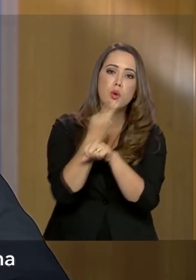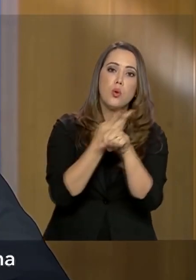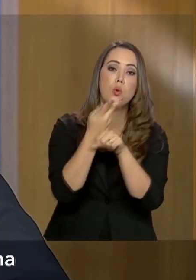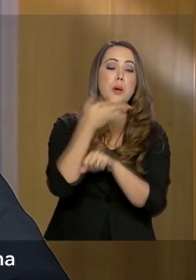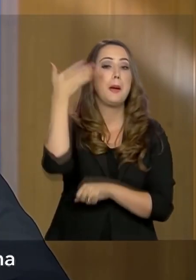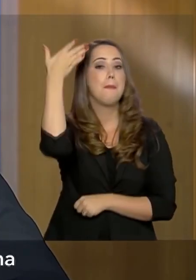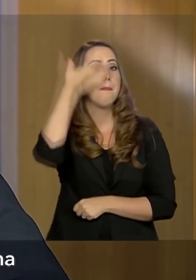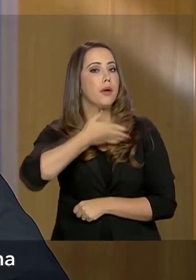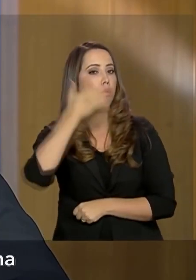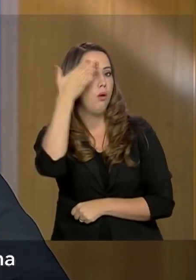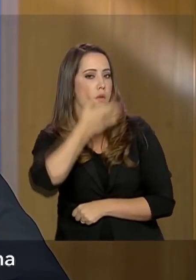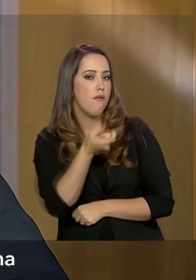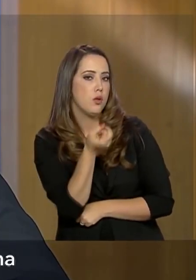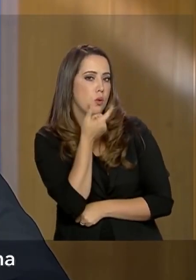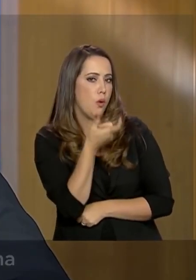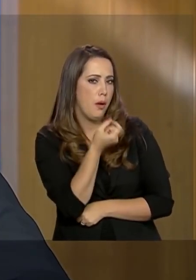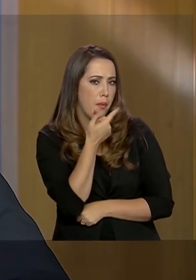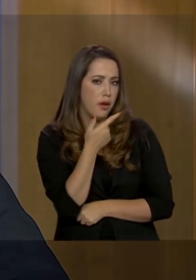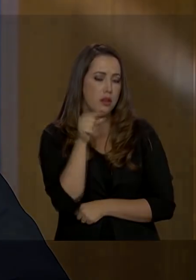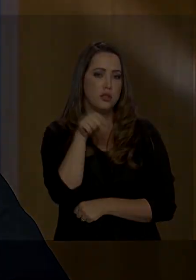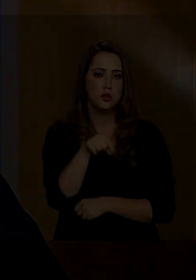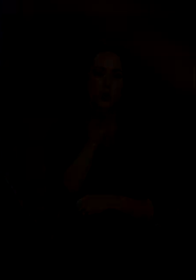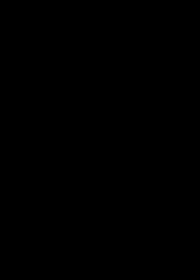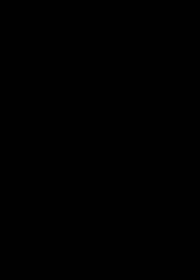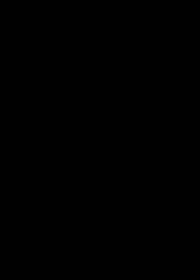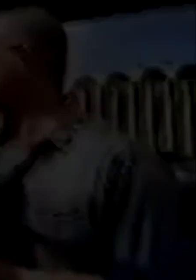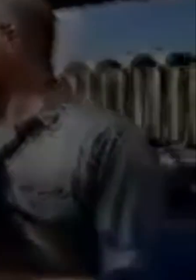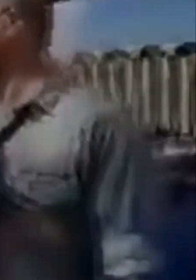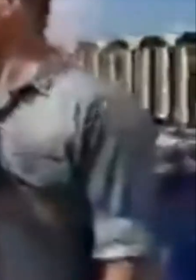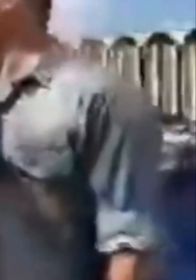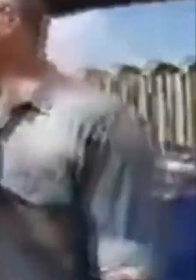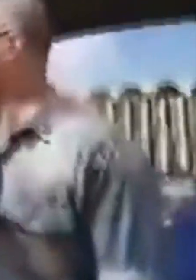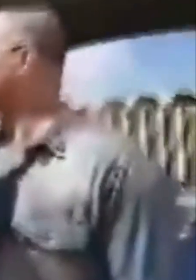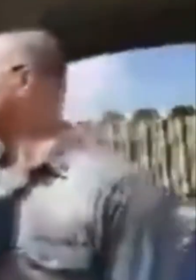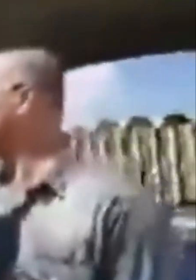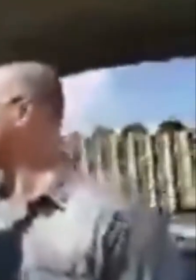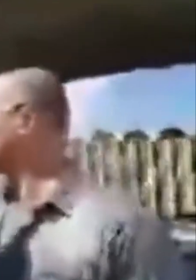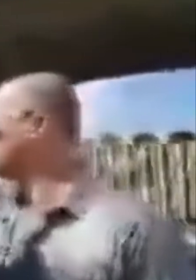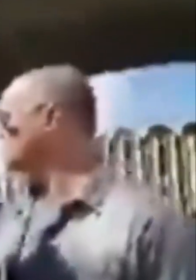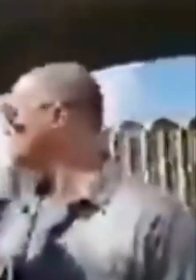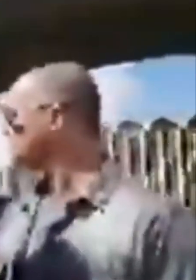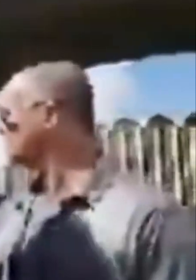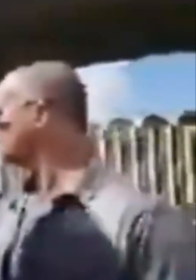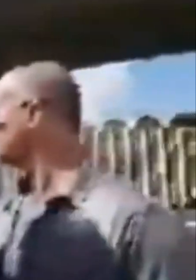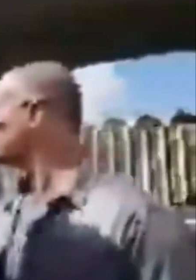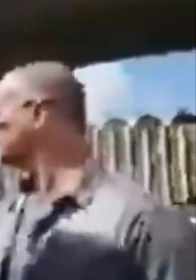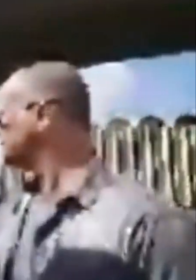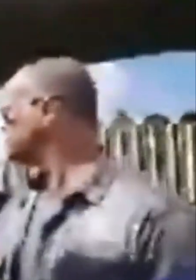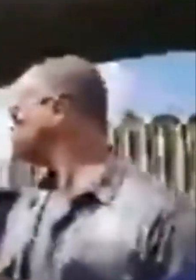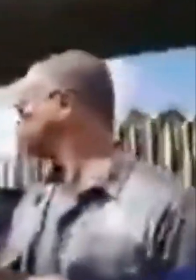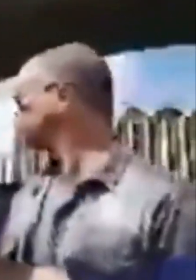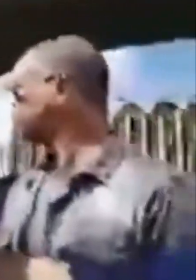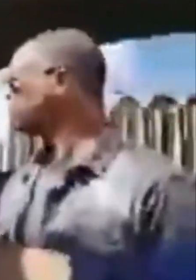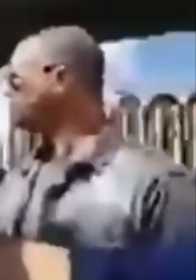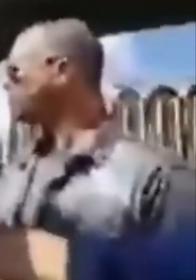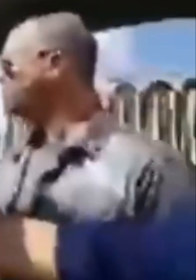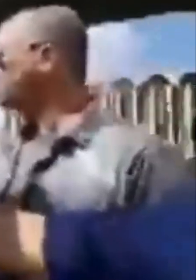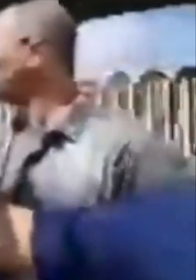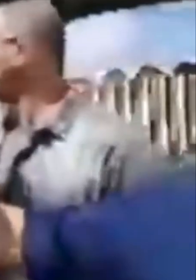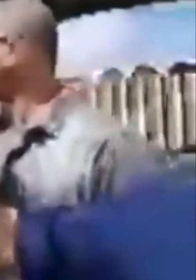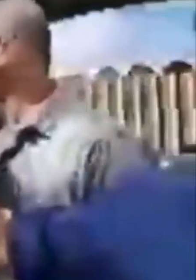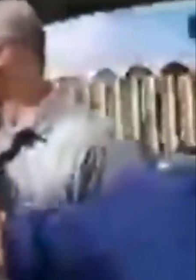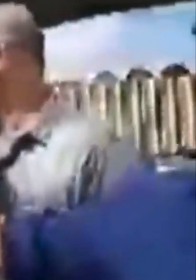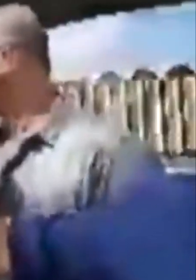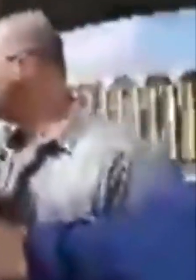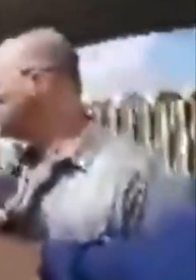as atitudes dele que ele vem fazendo até agora, as declarações que ele deu, a forma de agir até hoje, sem usar máscara, etc, etc, só mostra